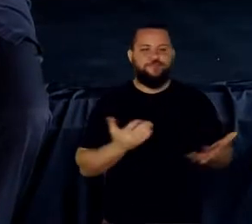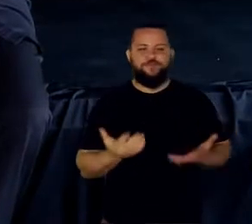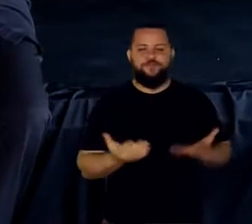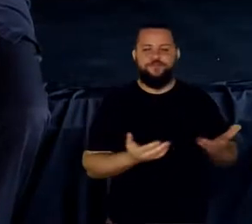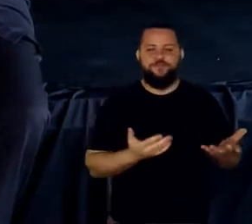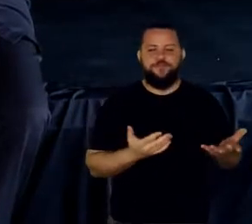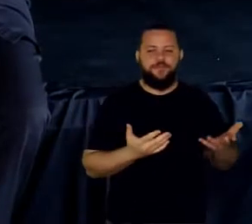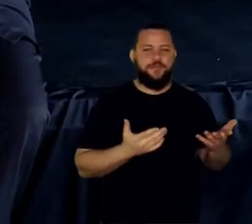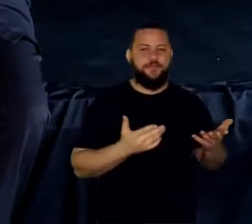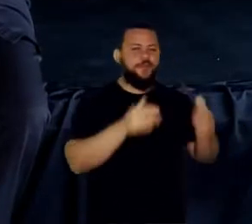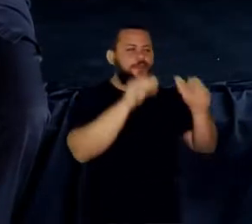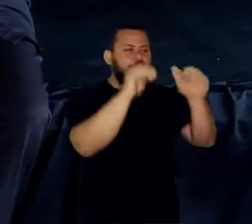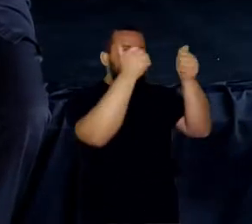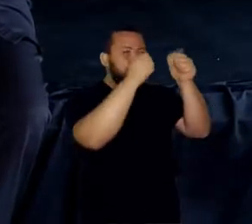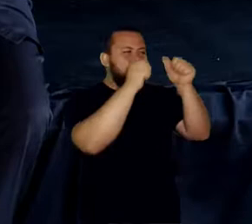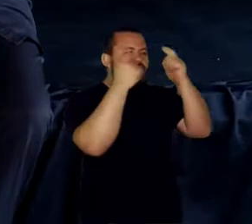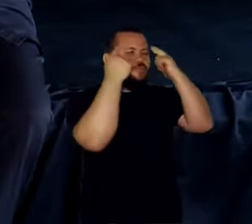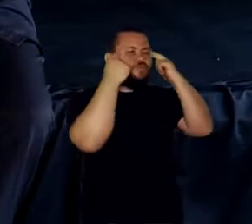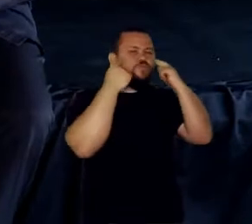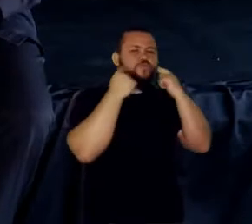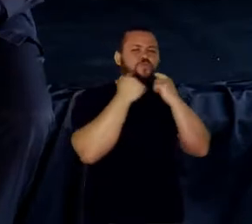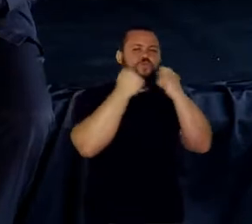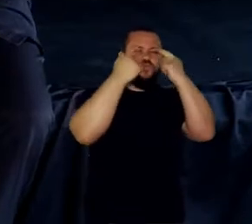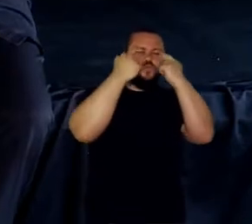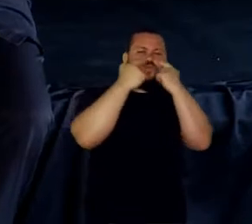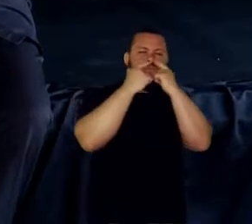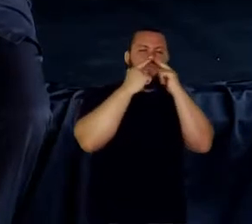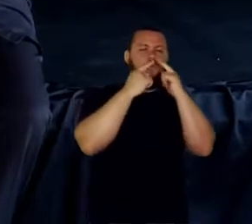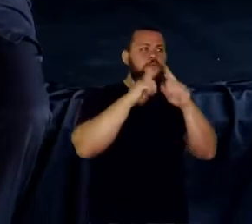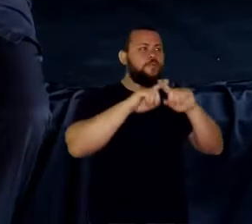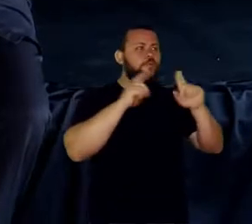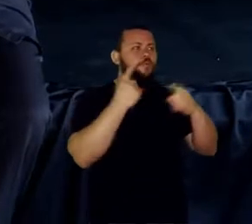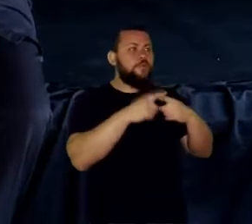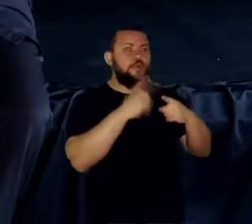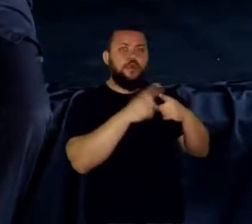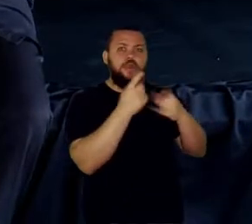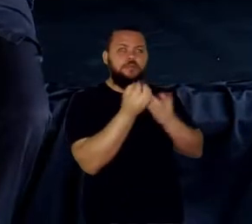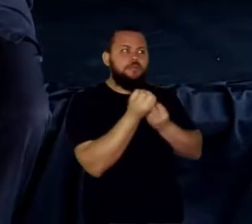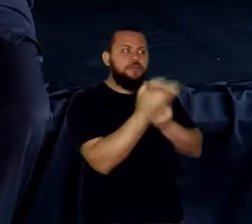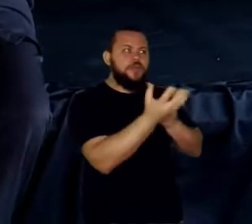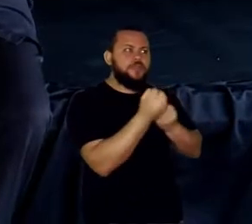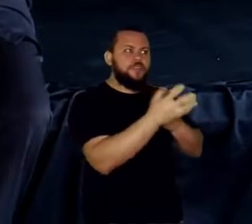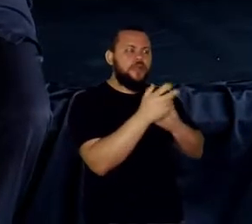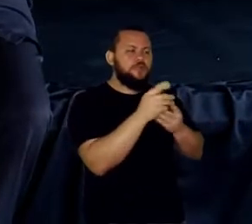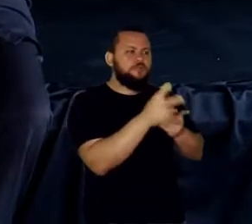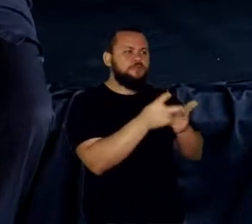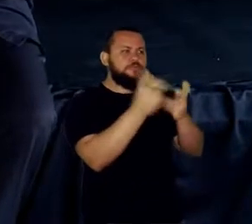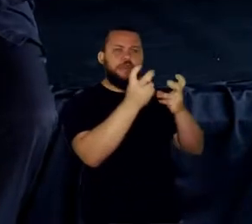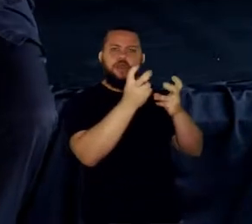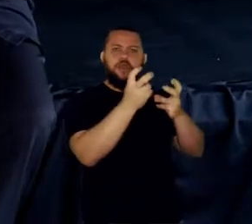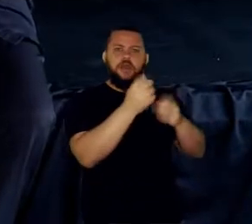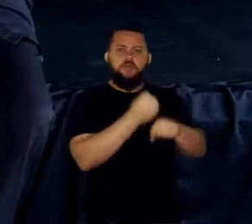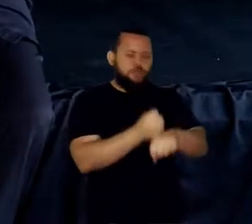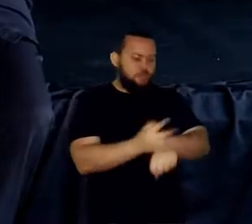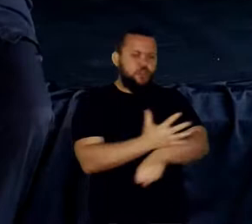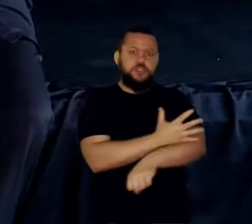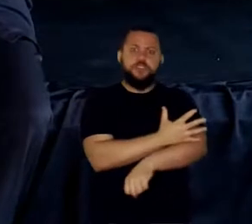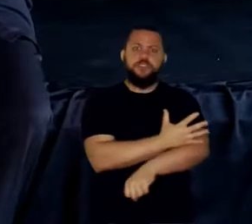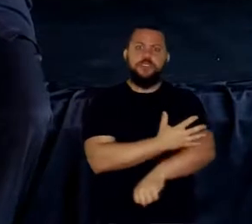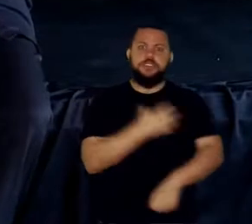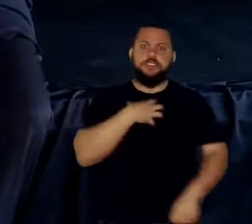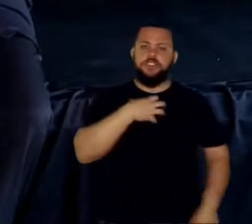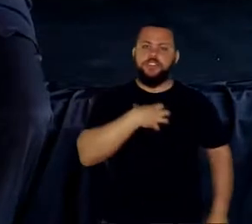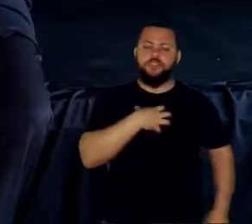essa forma definida, que é justamente para passar a emoção, né? É justamente para as pessoas sentirem a emoção que eles estão passando,